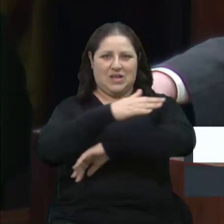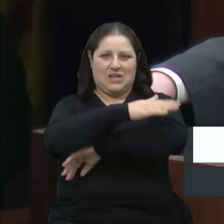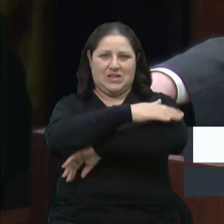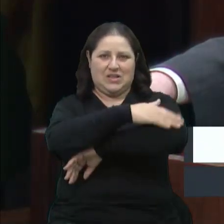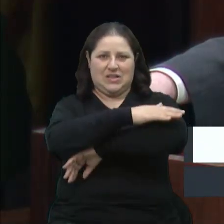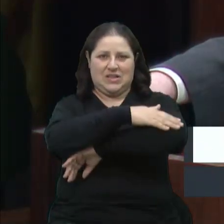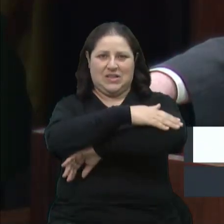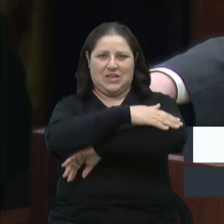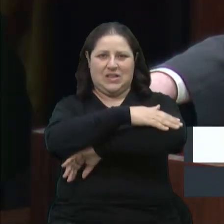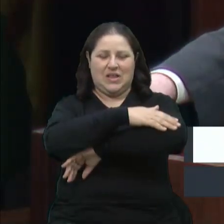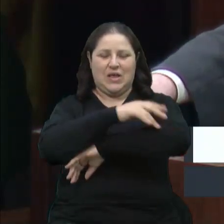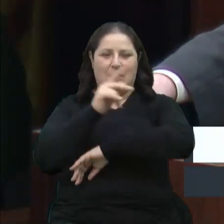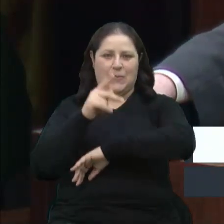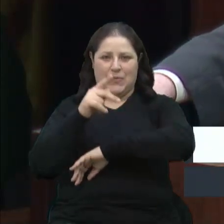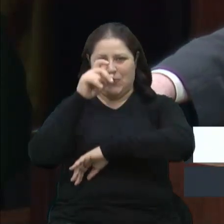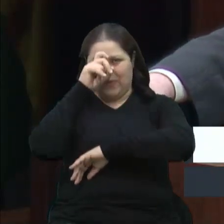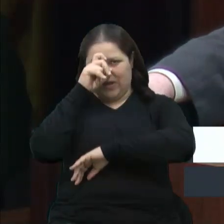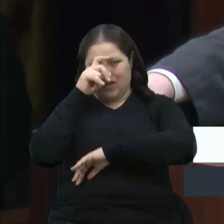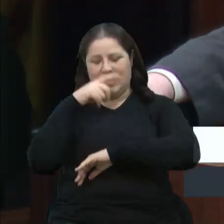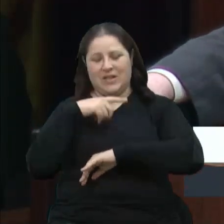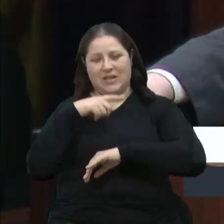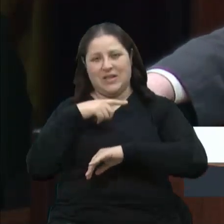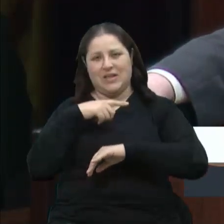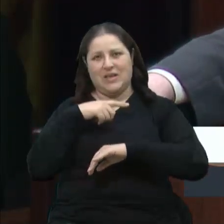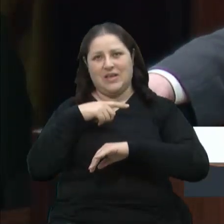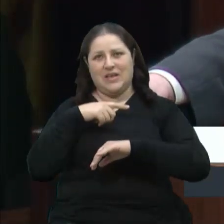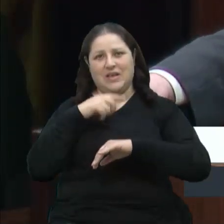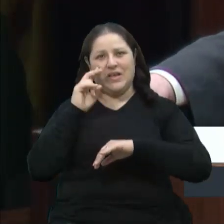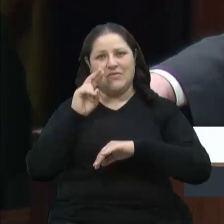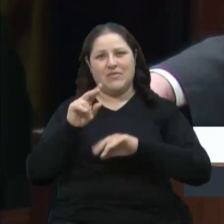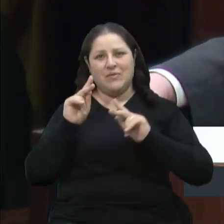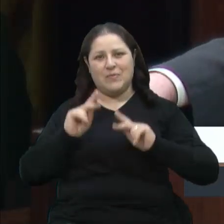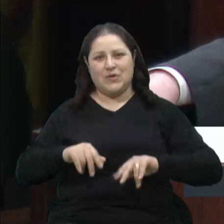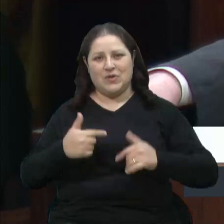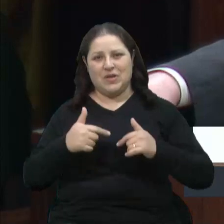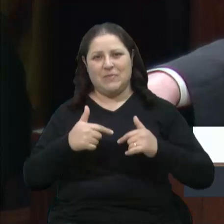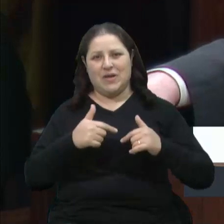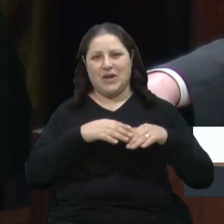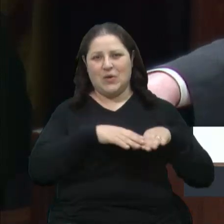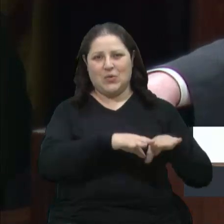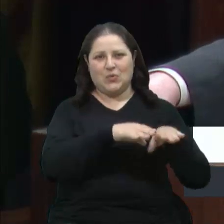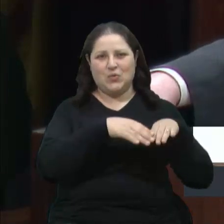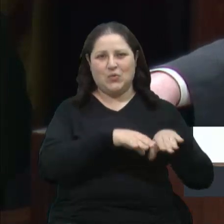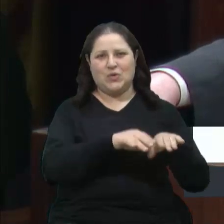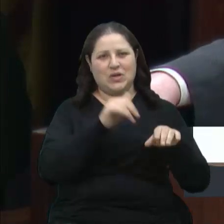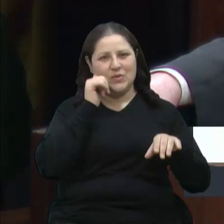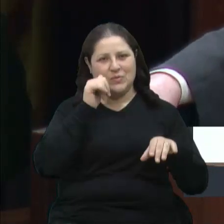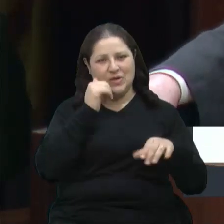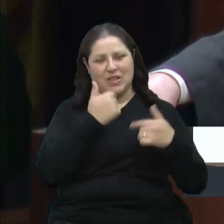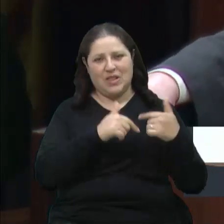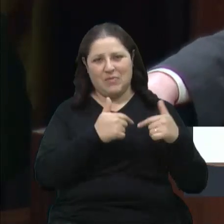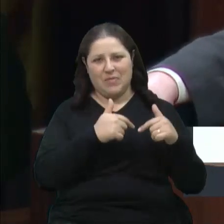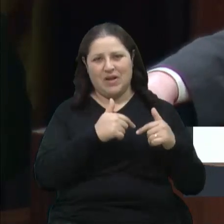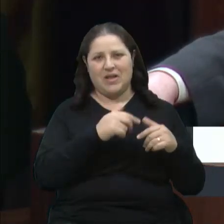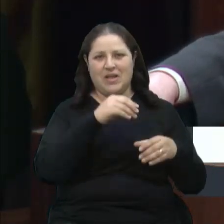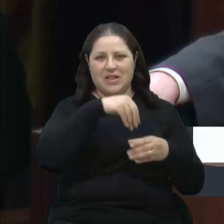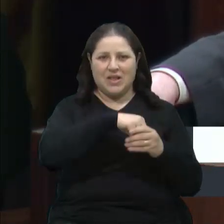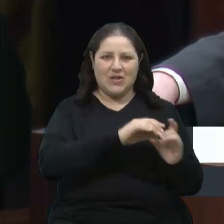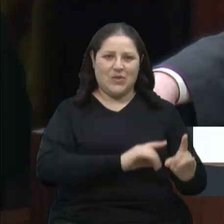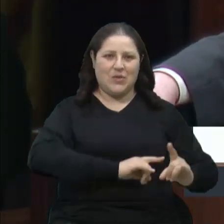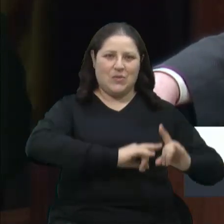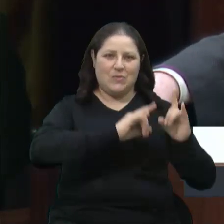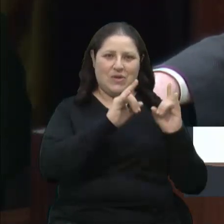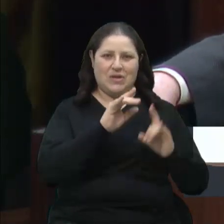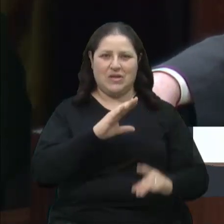Pompeia, nós vimos ali todas as costureiras, quantas senhoras trabalharam ali naquela edificação